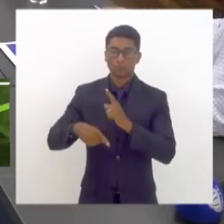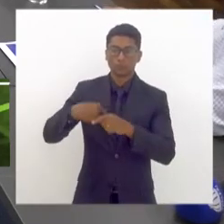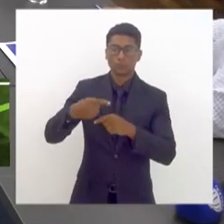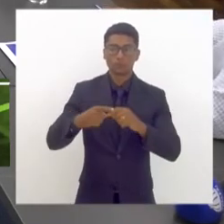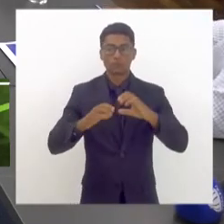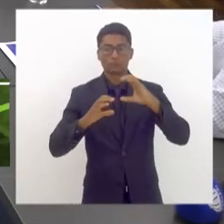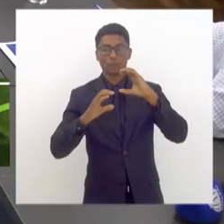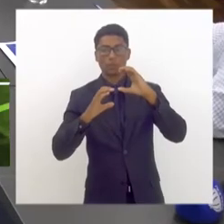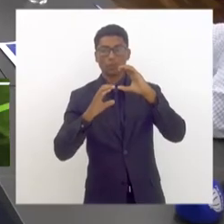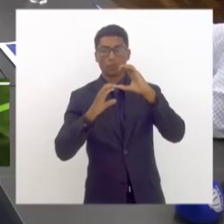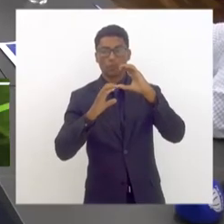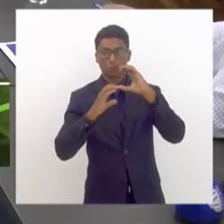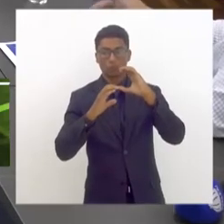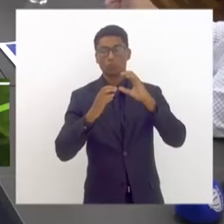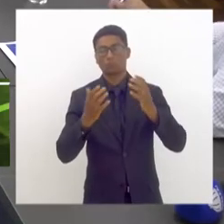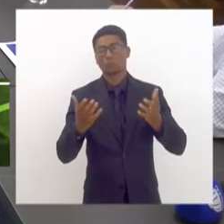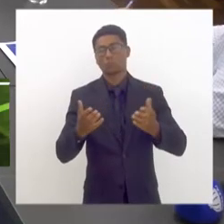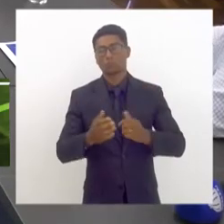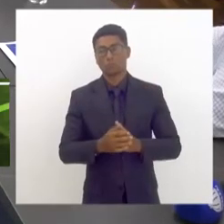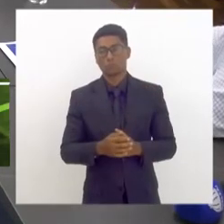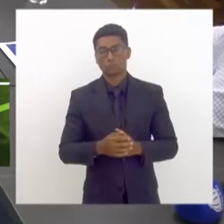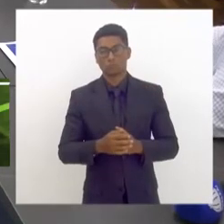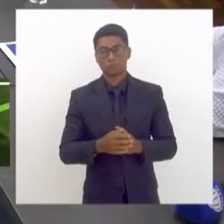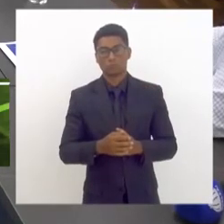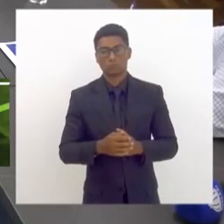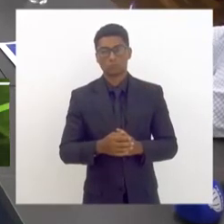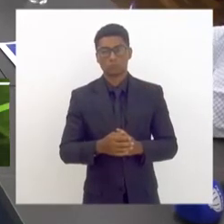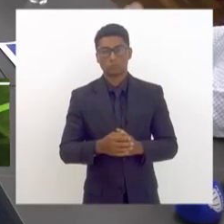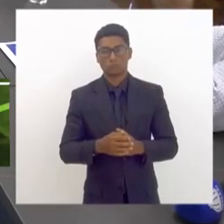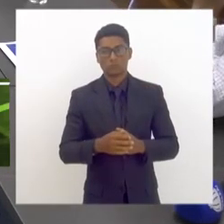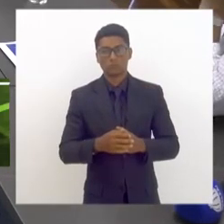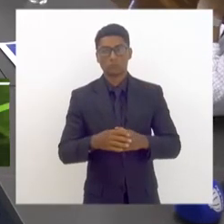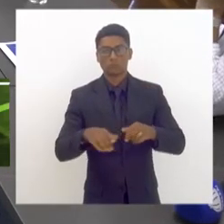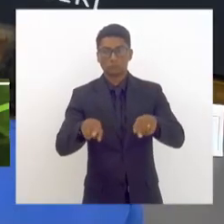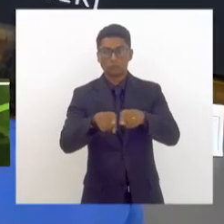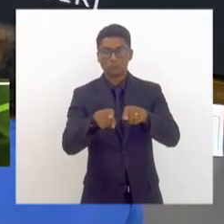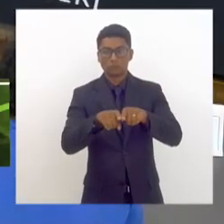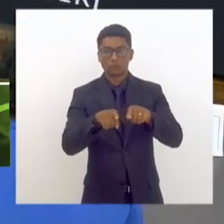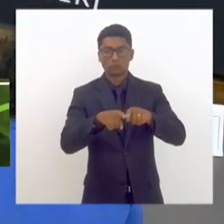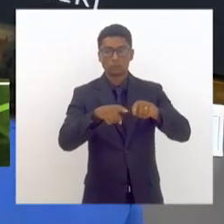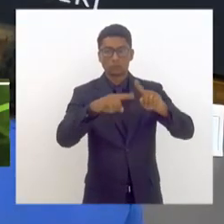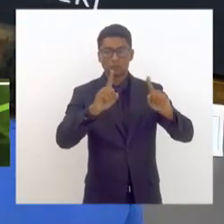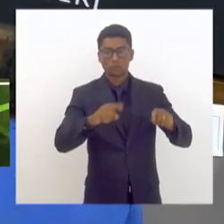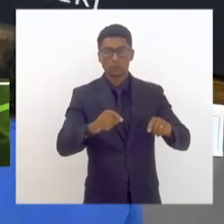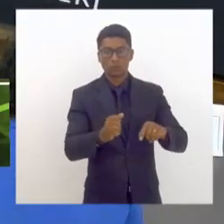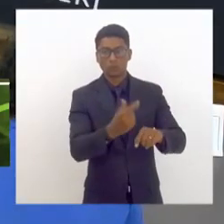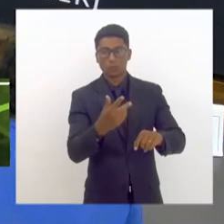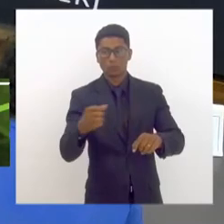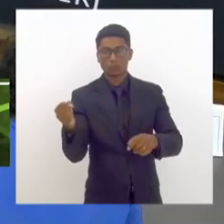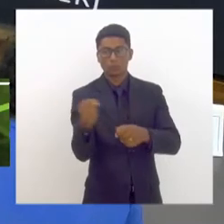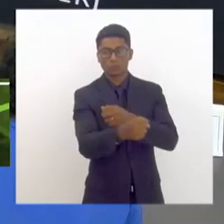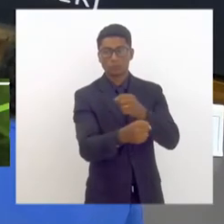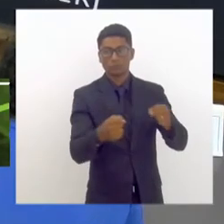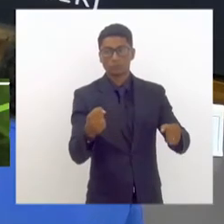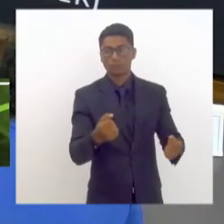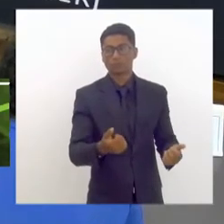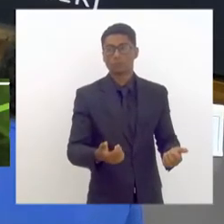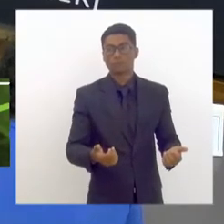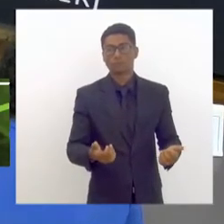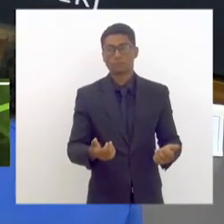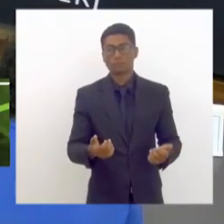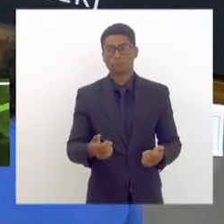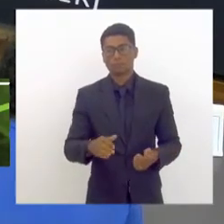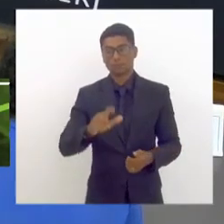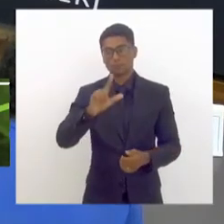concursos públicos, ter a realização... a reposição de quadros, baseado nisso. Mas eu queria então colocar aqui, que o Leandro